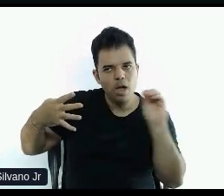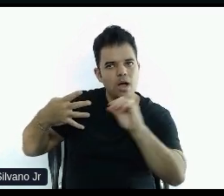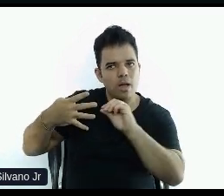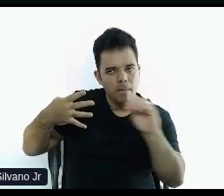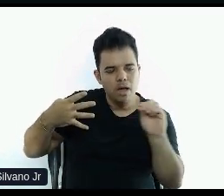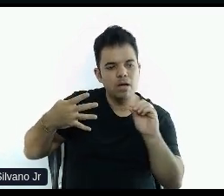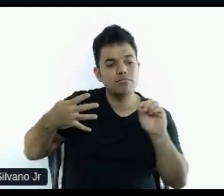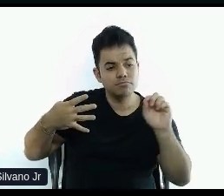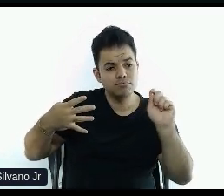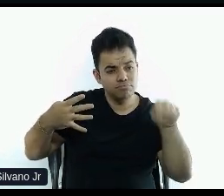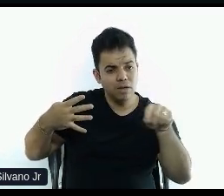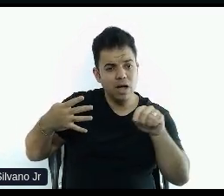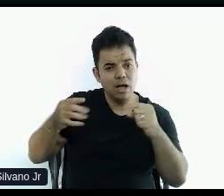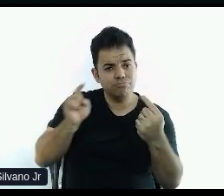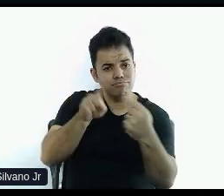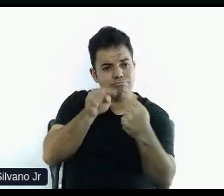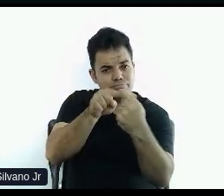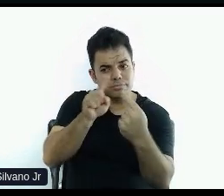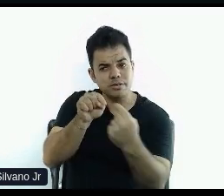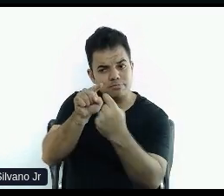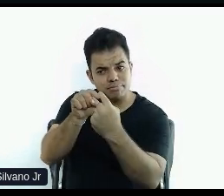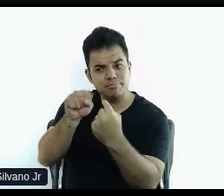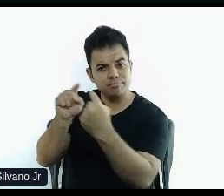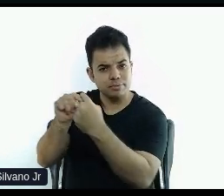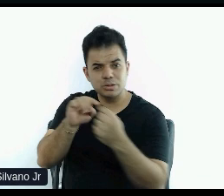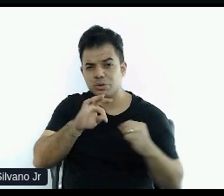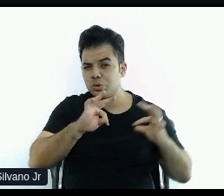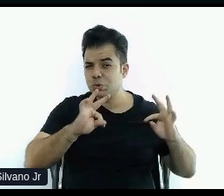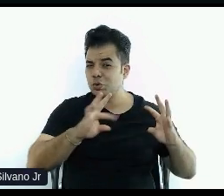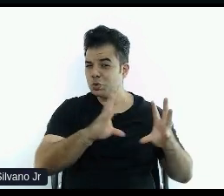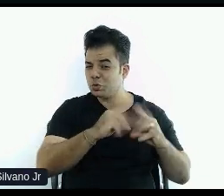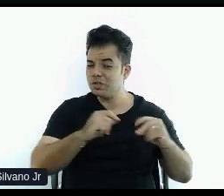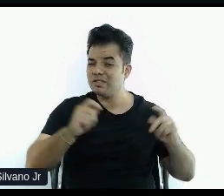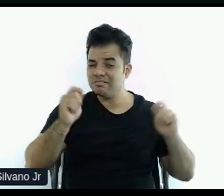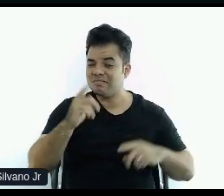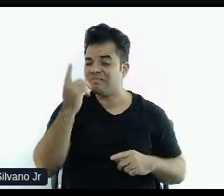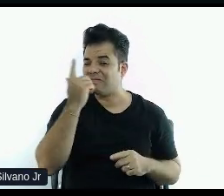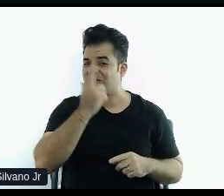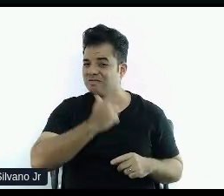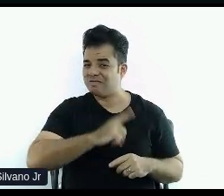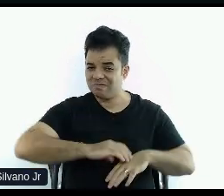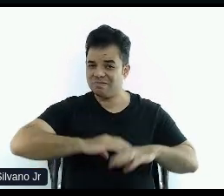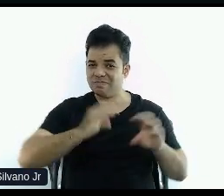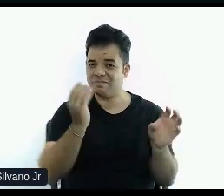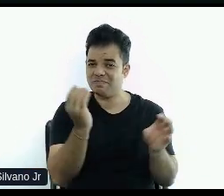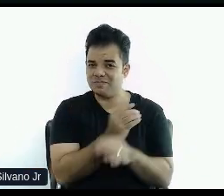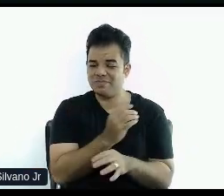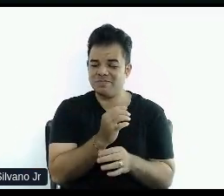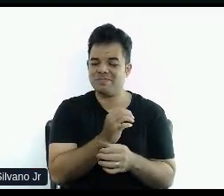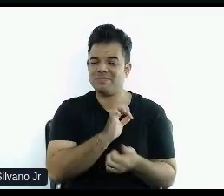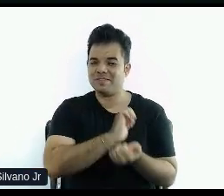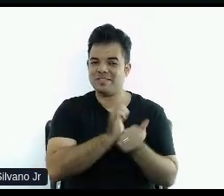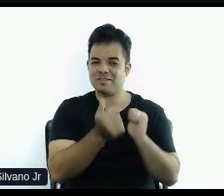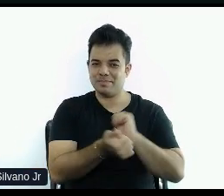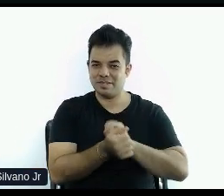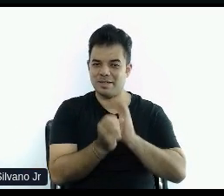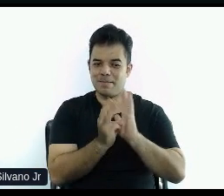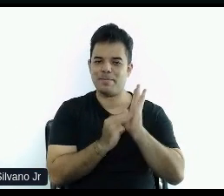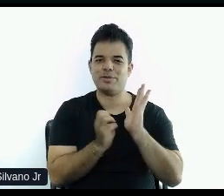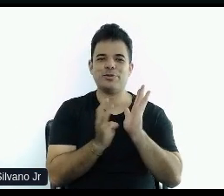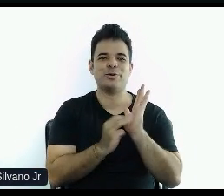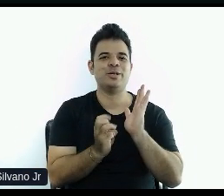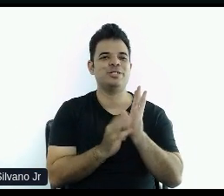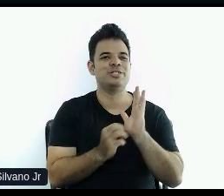repetitivos nessa análise, nesse conjunto, e permitiram com que a gente consolidasse em uma metodologia. Aí,